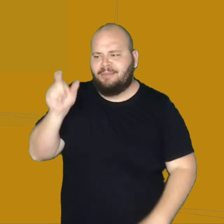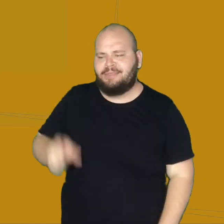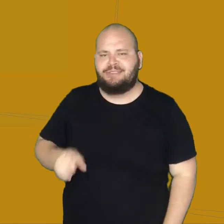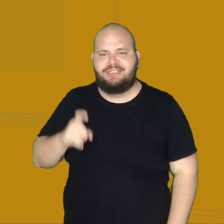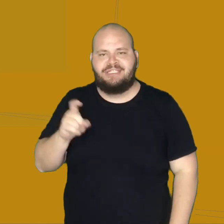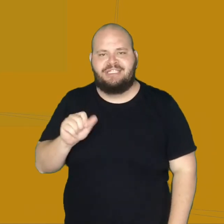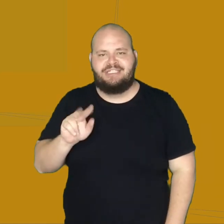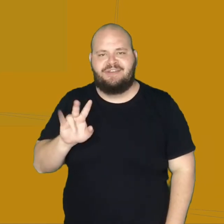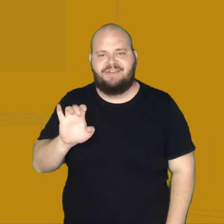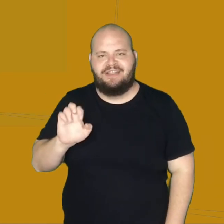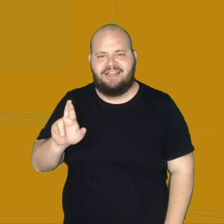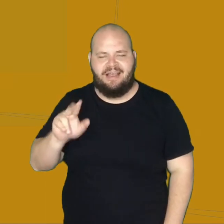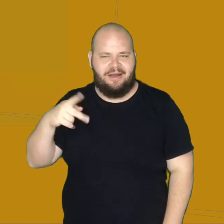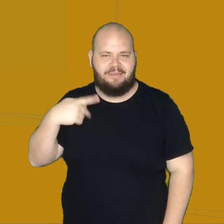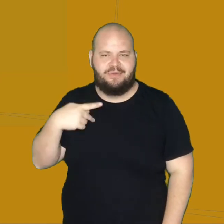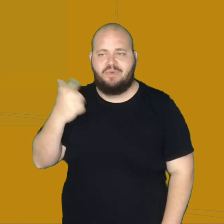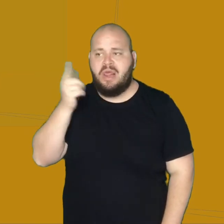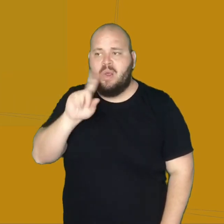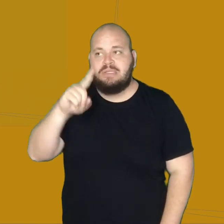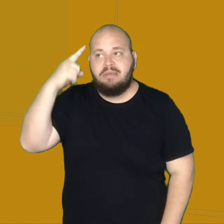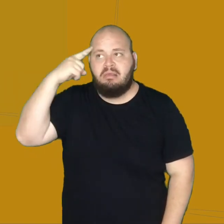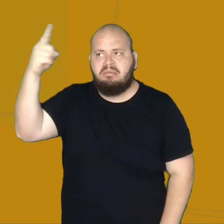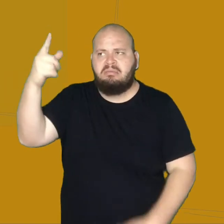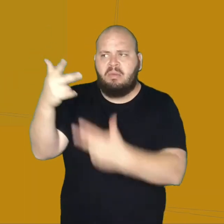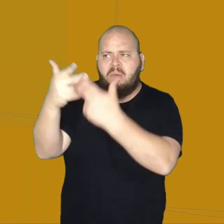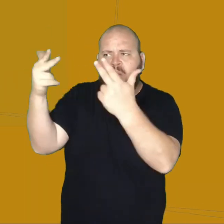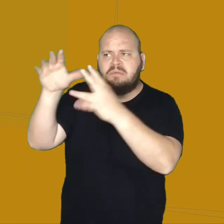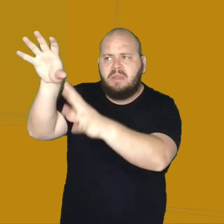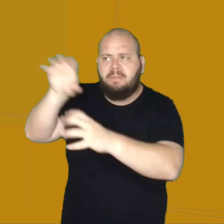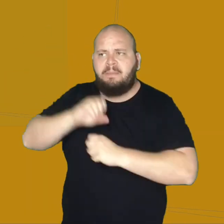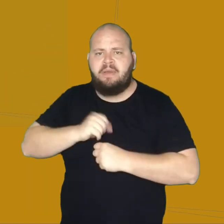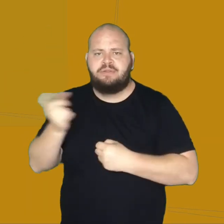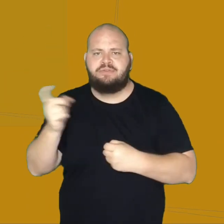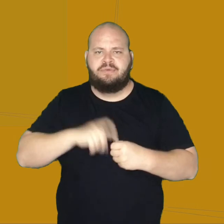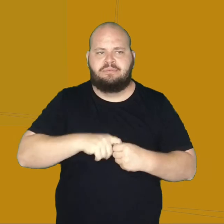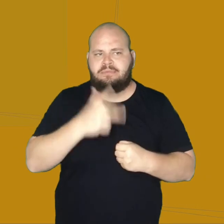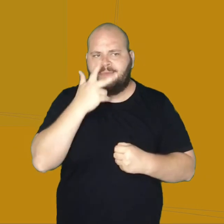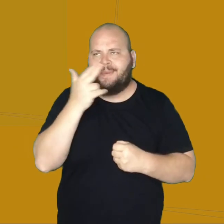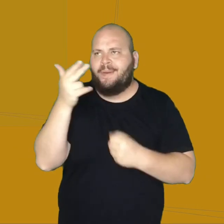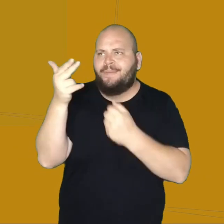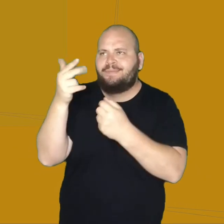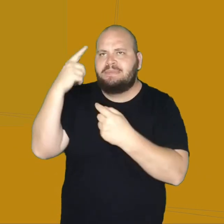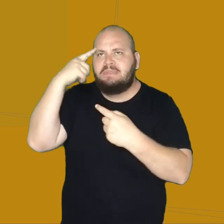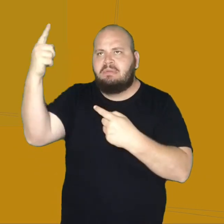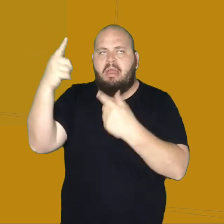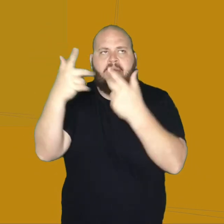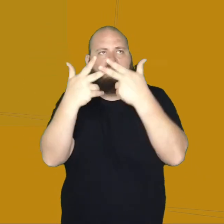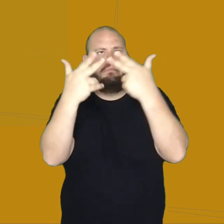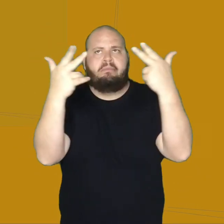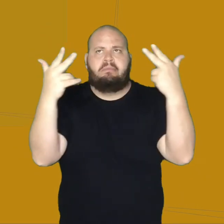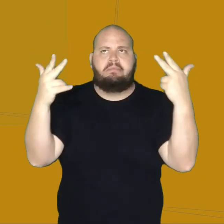opinião dos outros, o que lembra muito nossos dias, né? Bom, espero ter respondido e até mais,